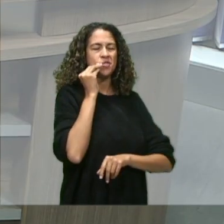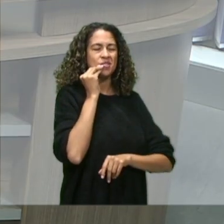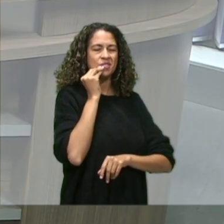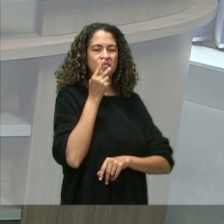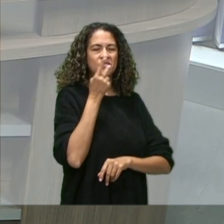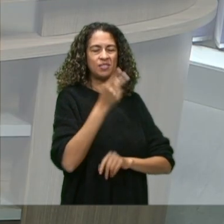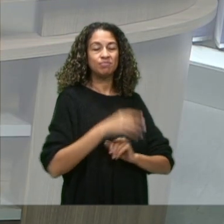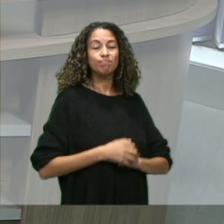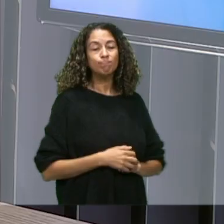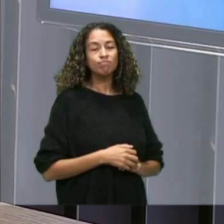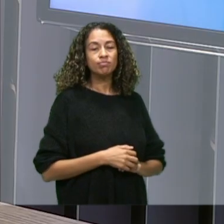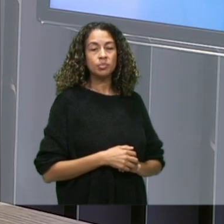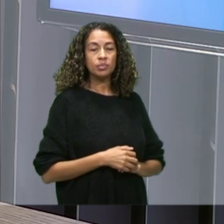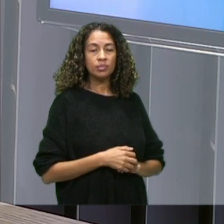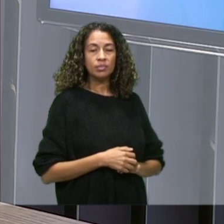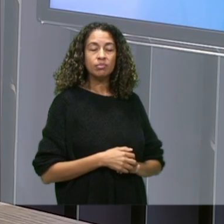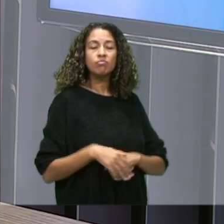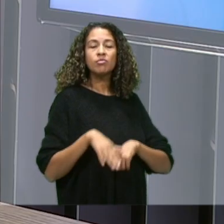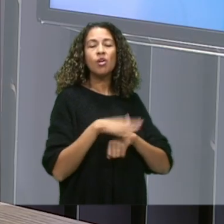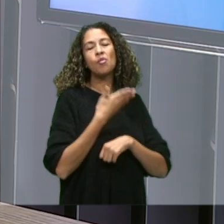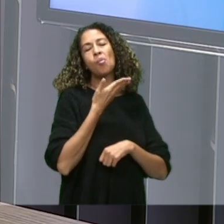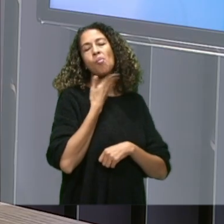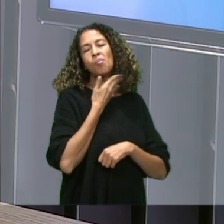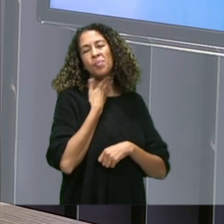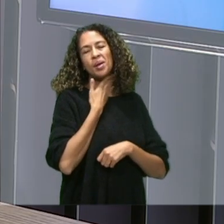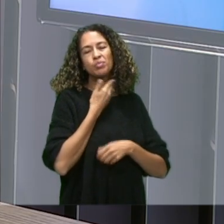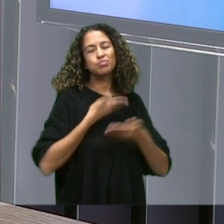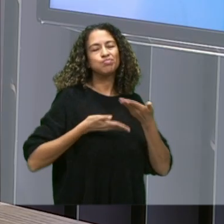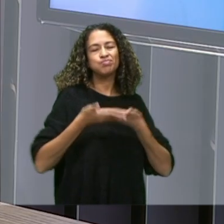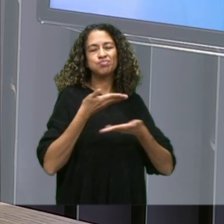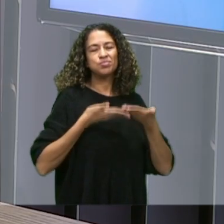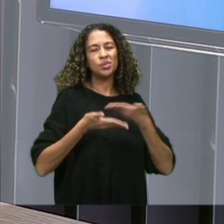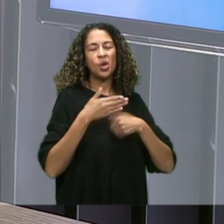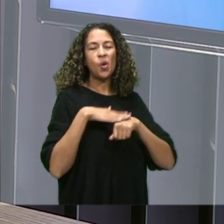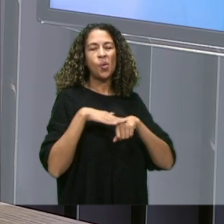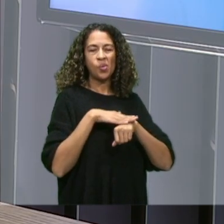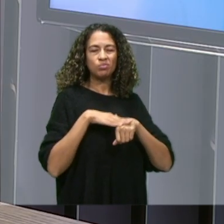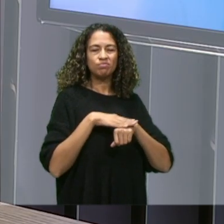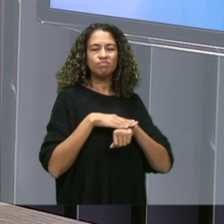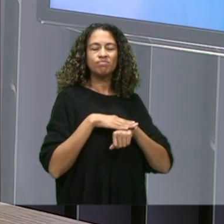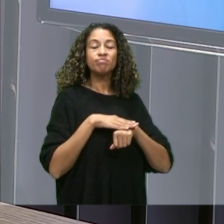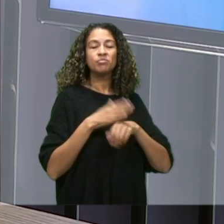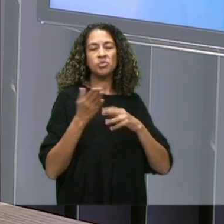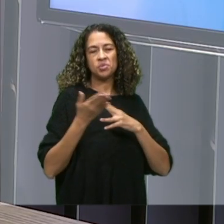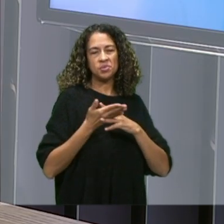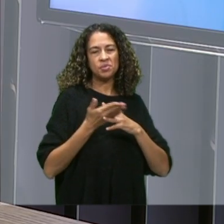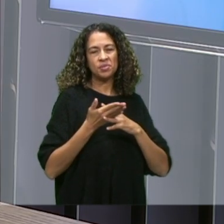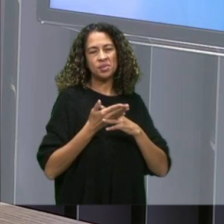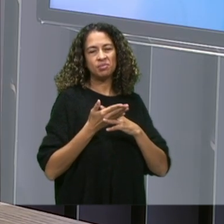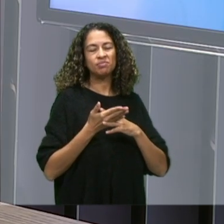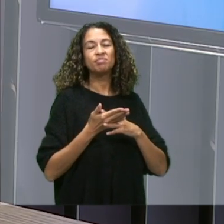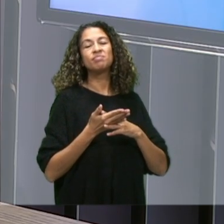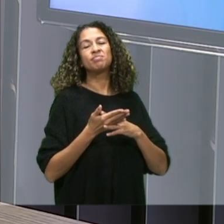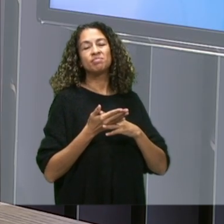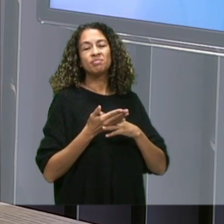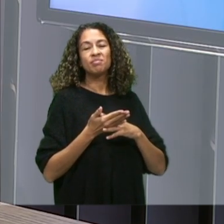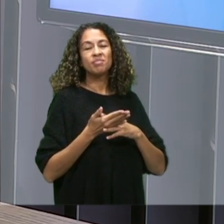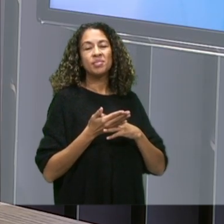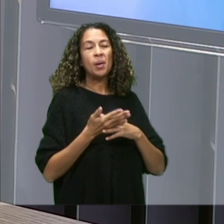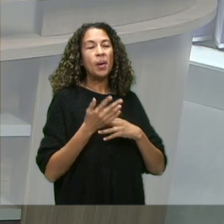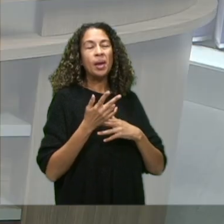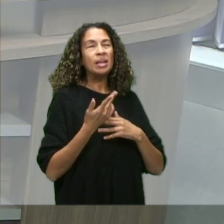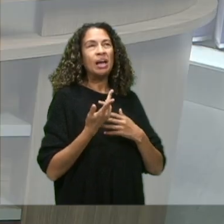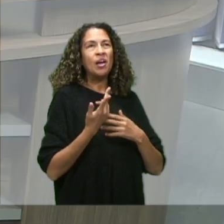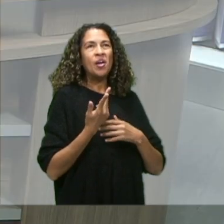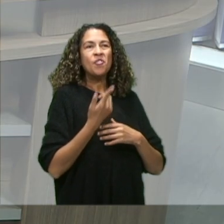A gente estava num papo tão bom, inclusive aqui na hora do intervalo, né, que eu dizia assim, às vezes não dá vontade de